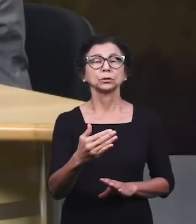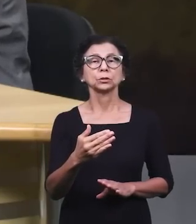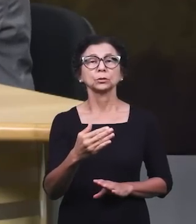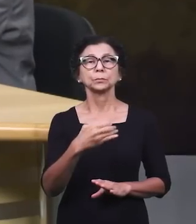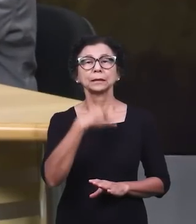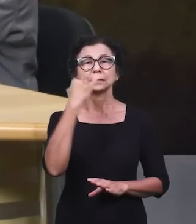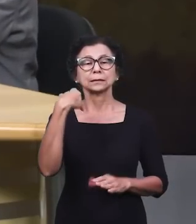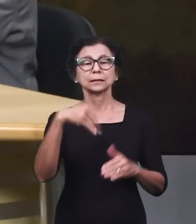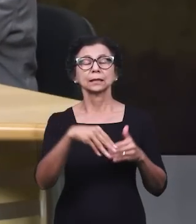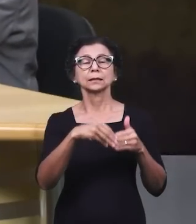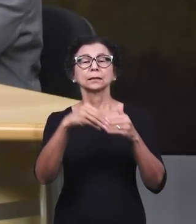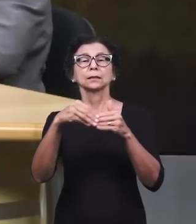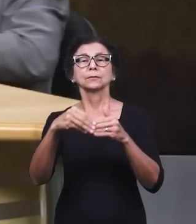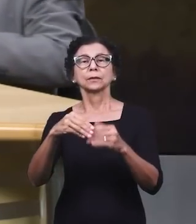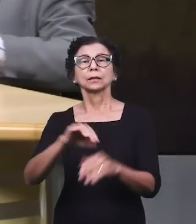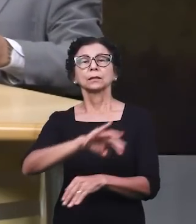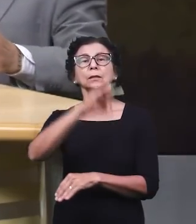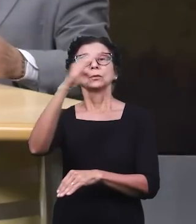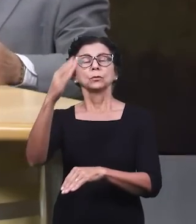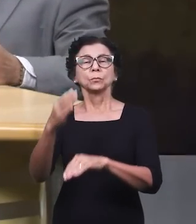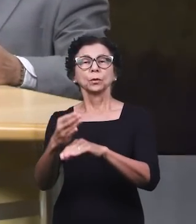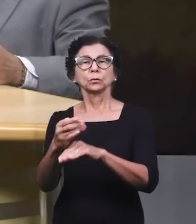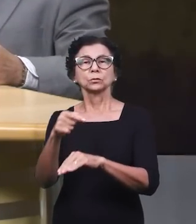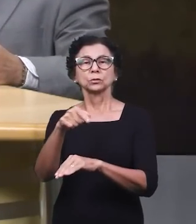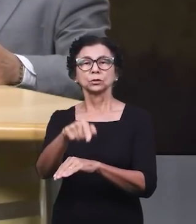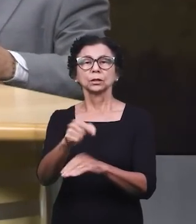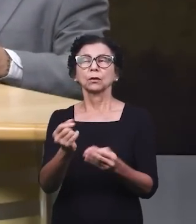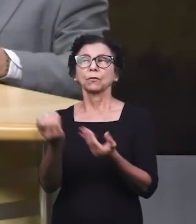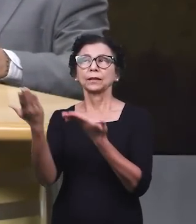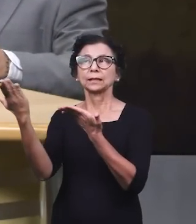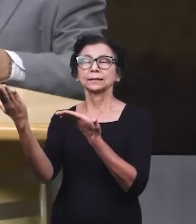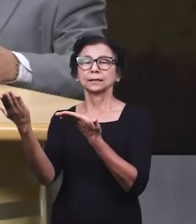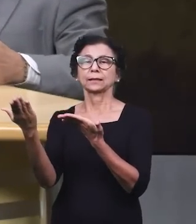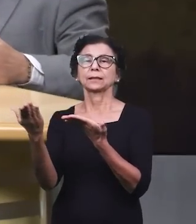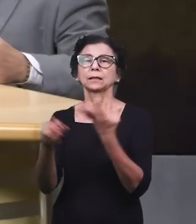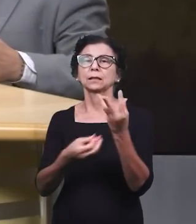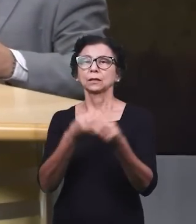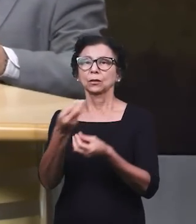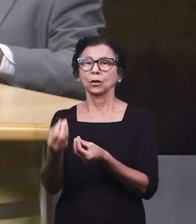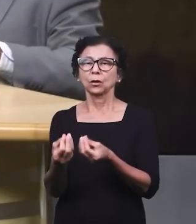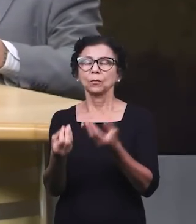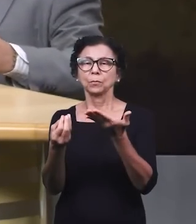que o mesmo Deus, que ele deixou tudo para trás, todo o lado